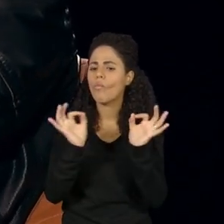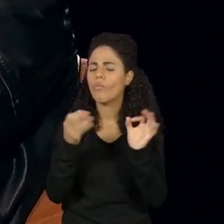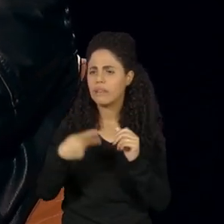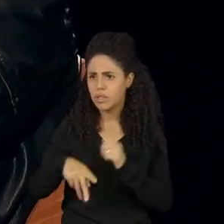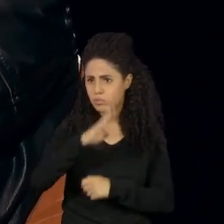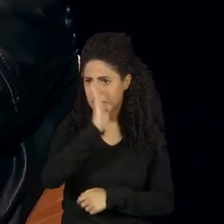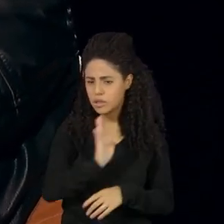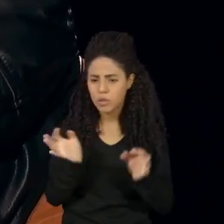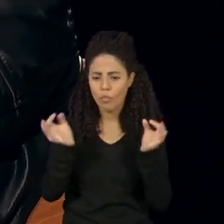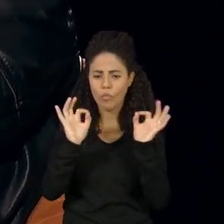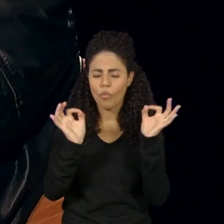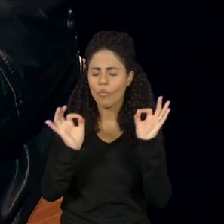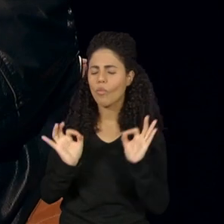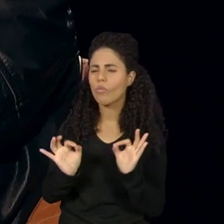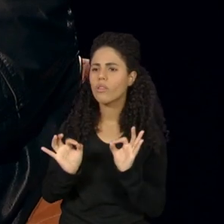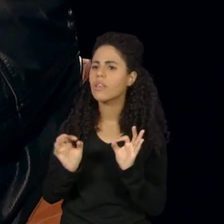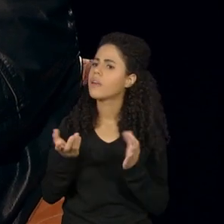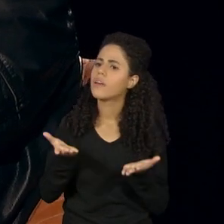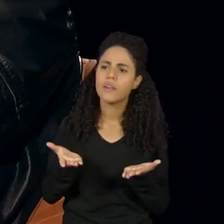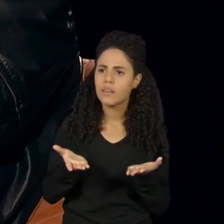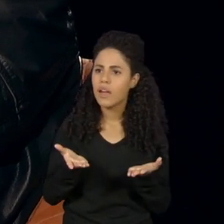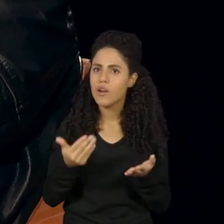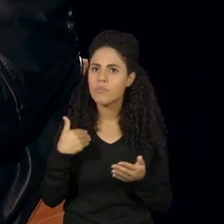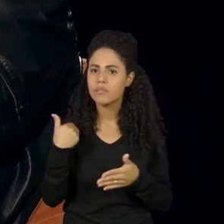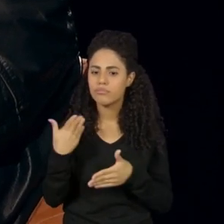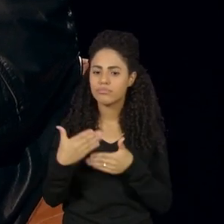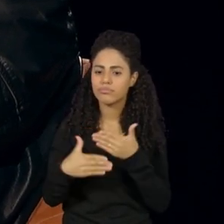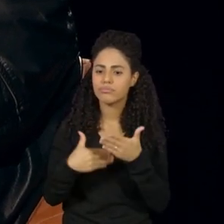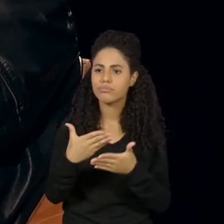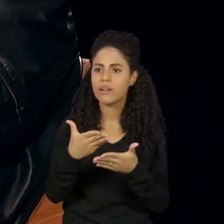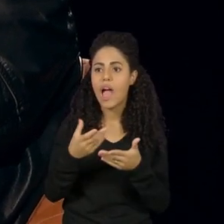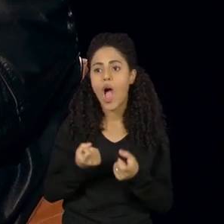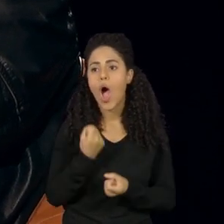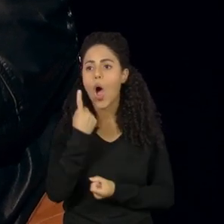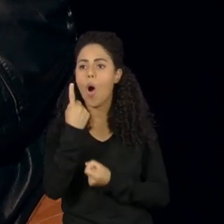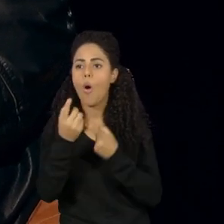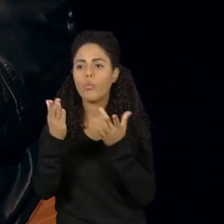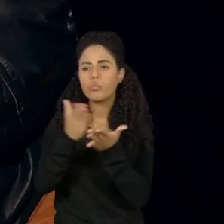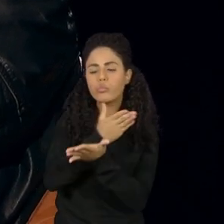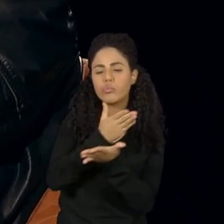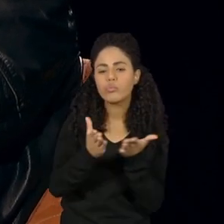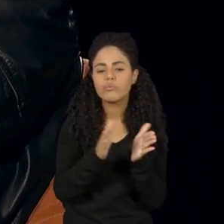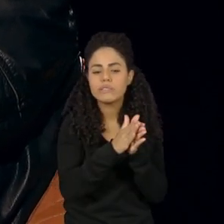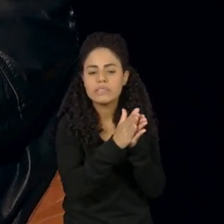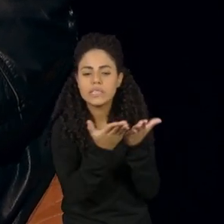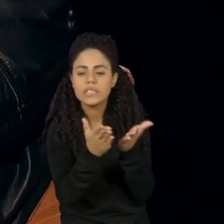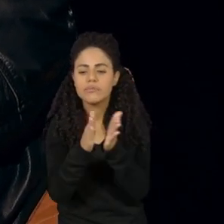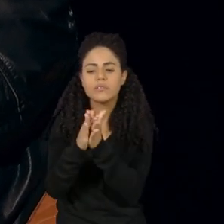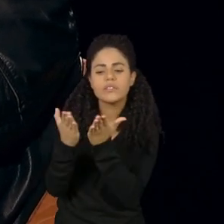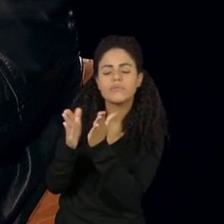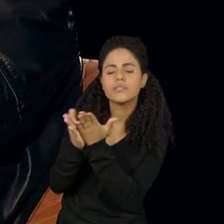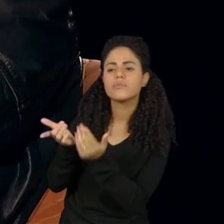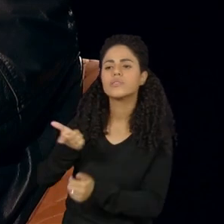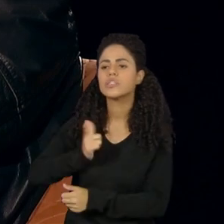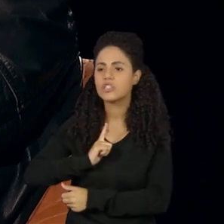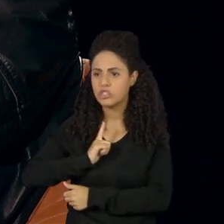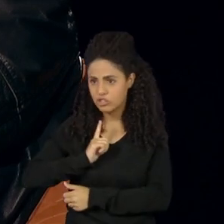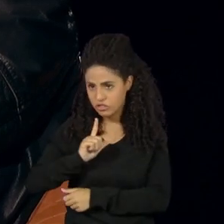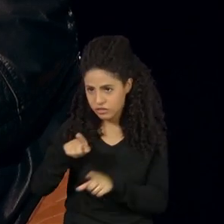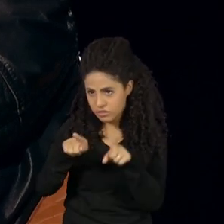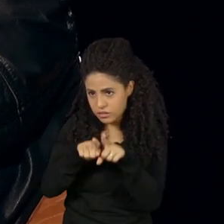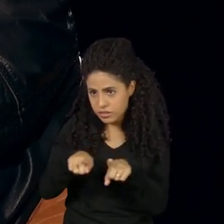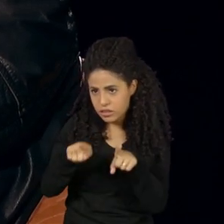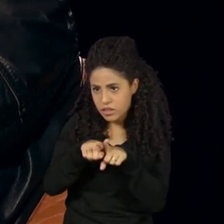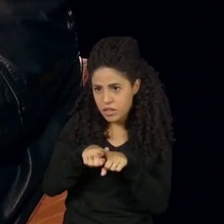né? E aí a Brasiliense começou a soltar alguns livros, né? Acho que o Ivo saiu